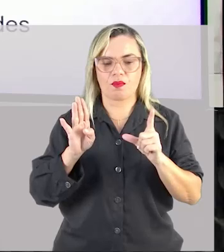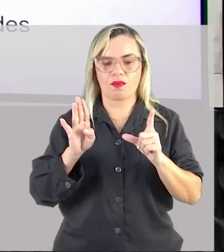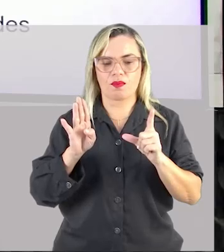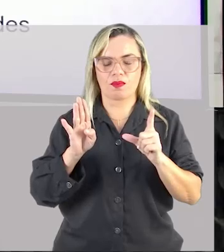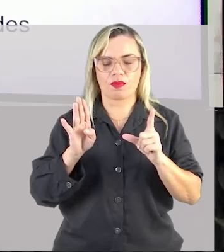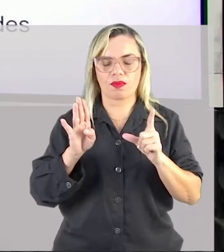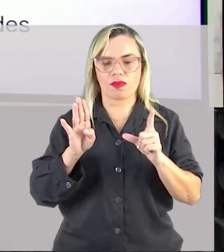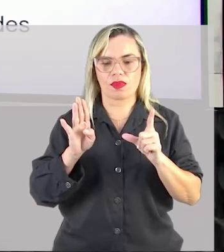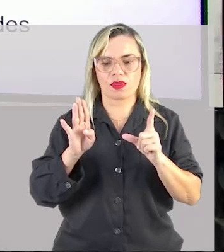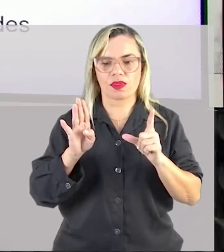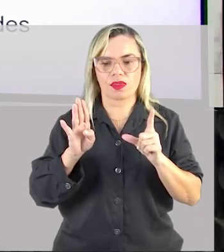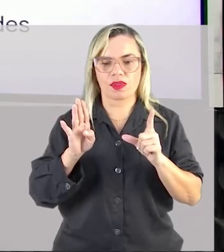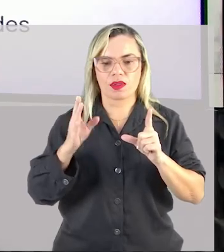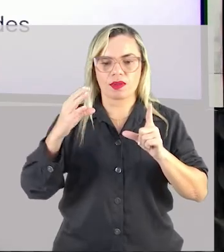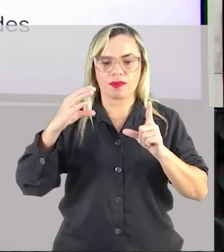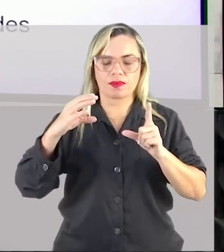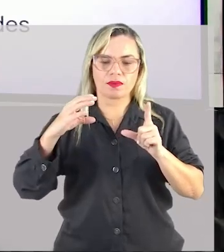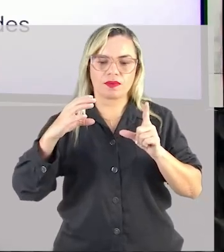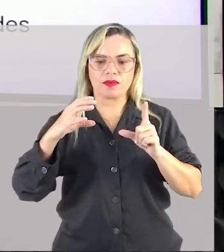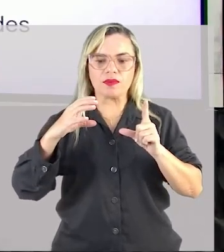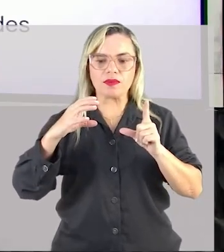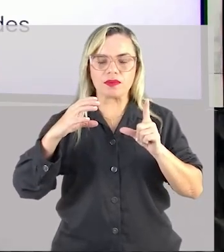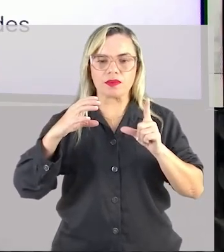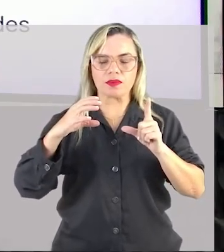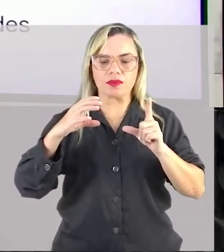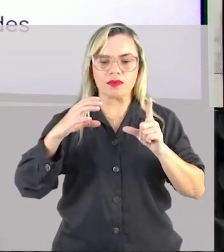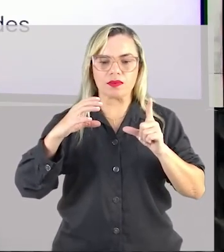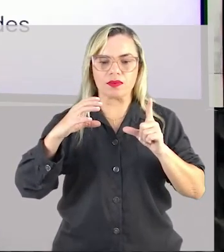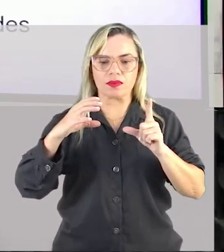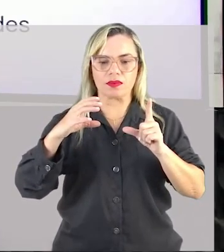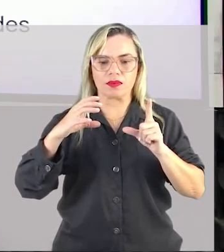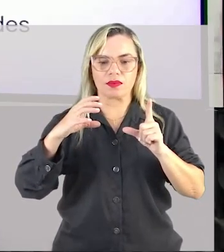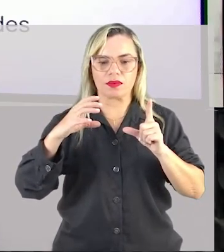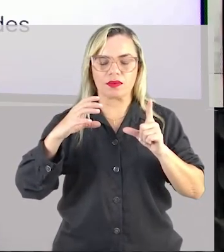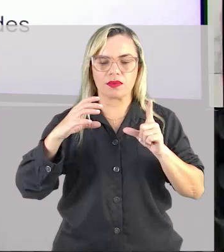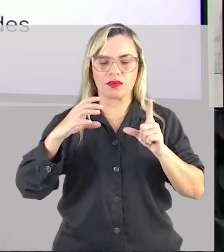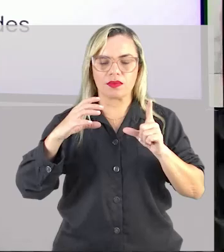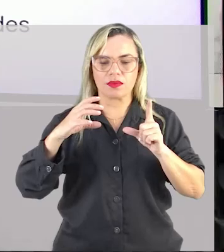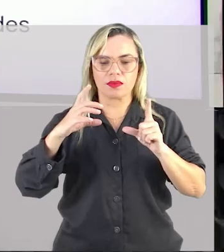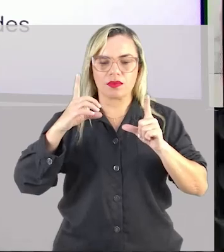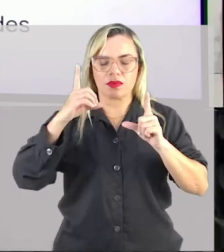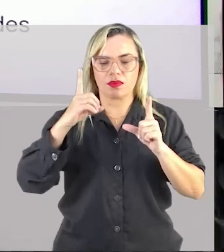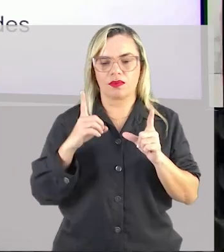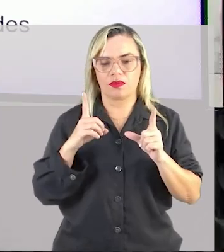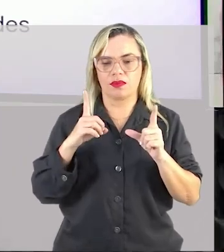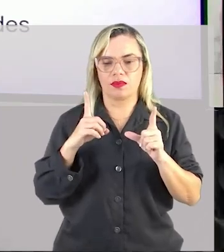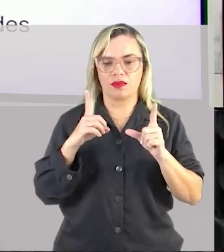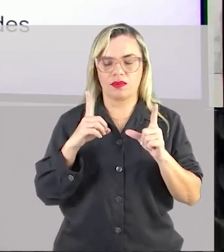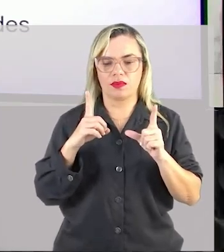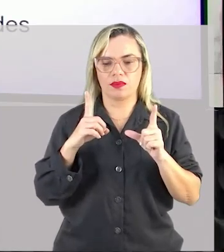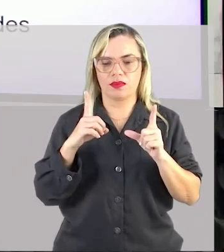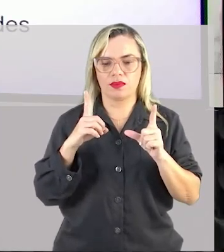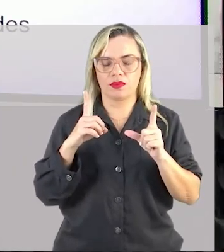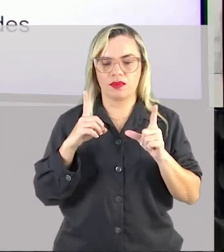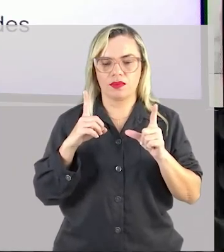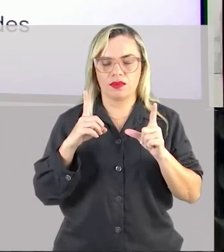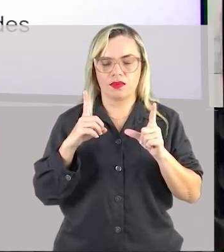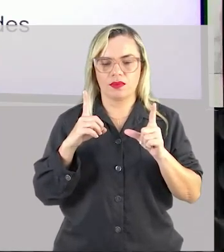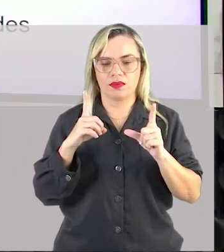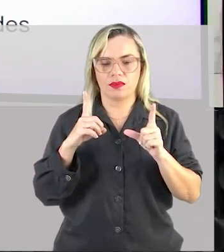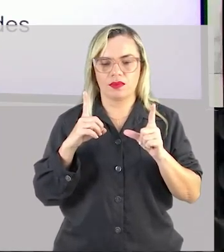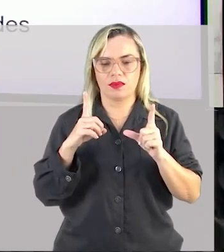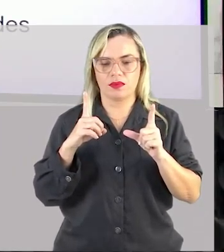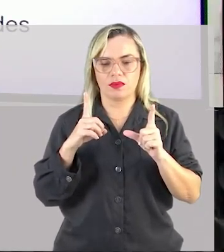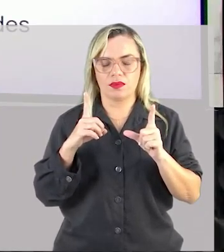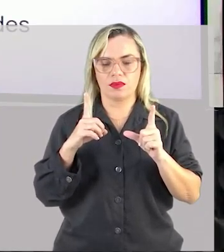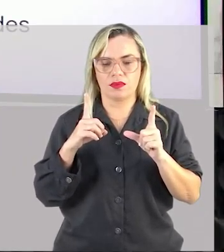agressões domésticas, motivar as vítimas a buscarem ajuda especializadas, D. Criar um programa que investigue casos